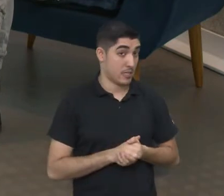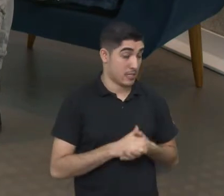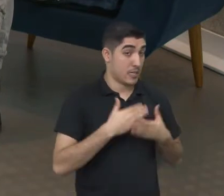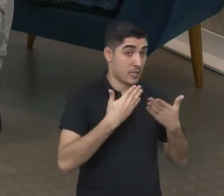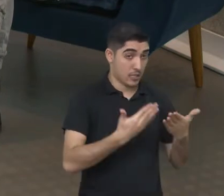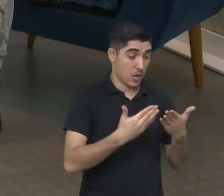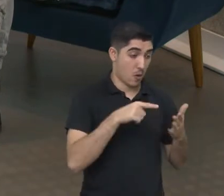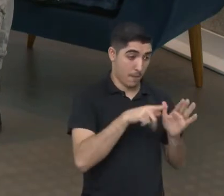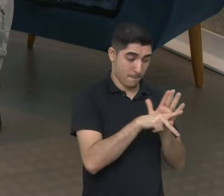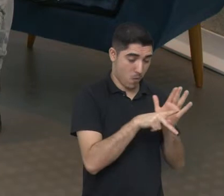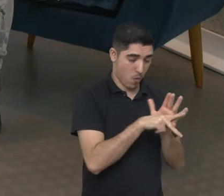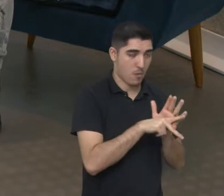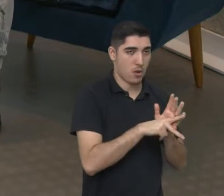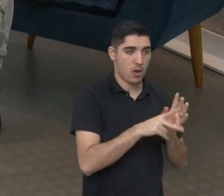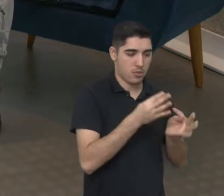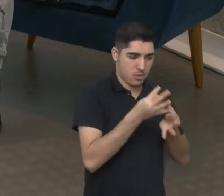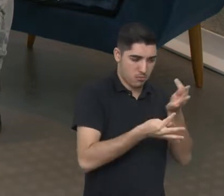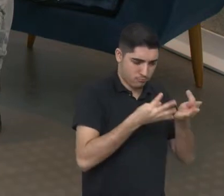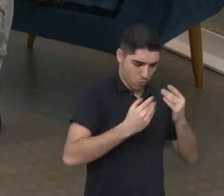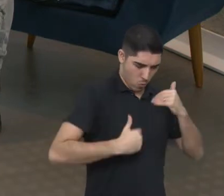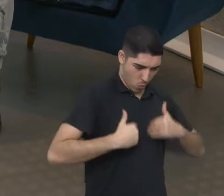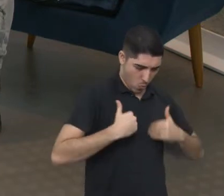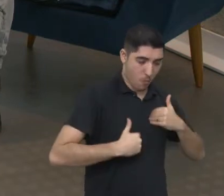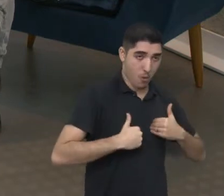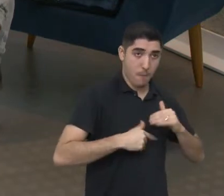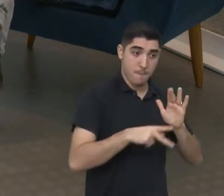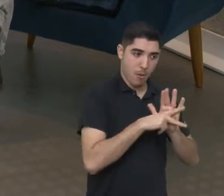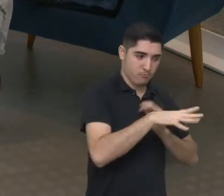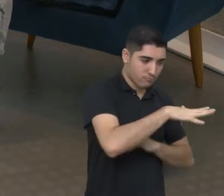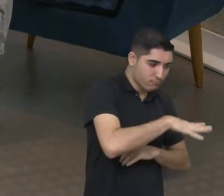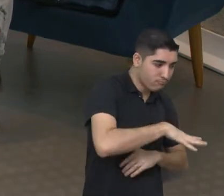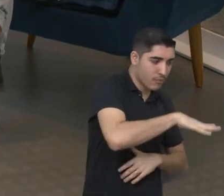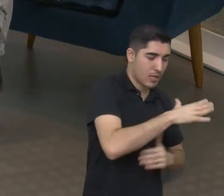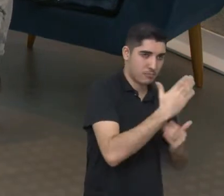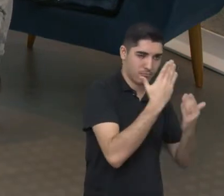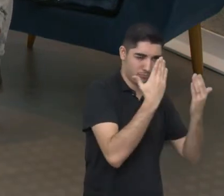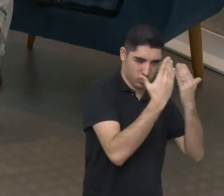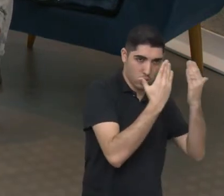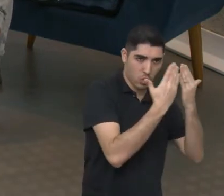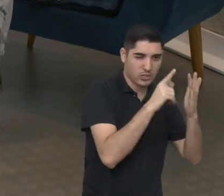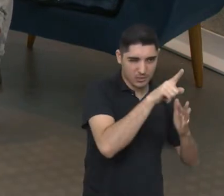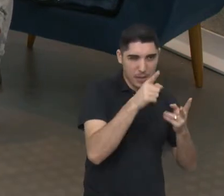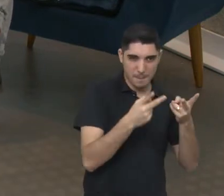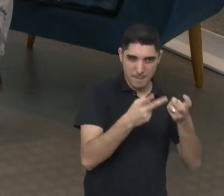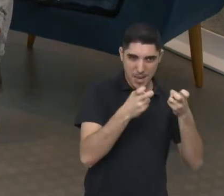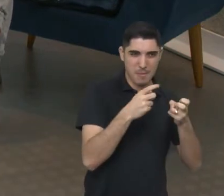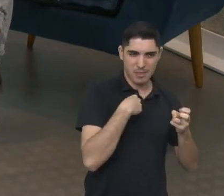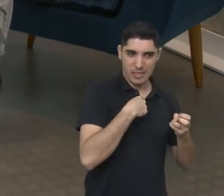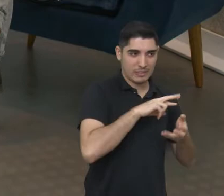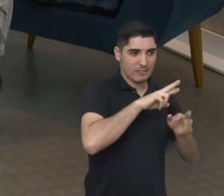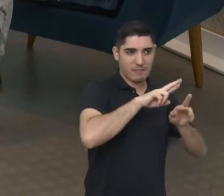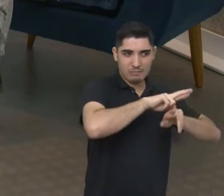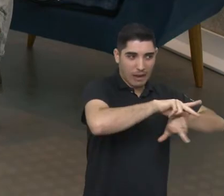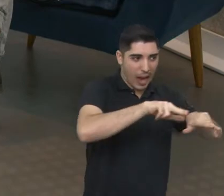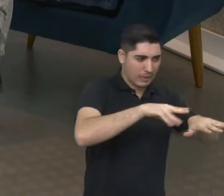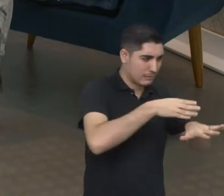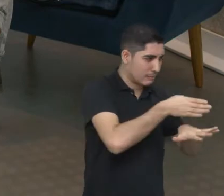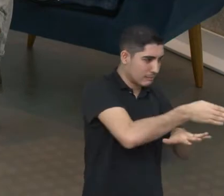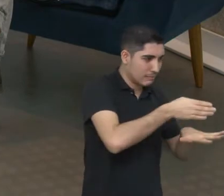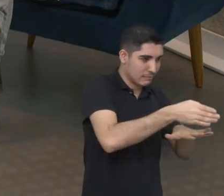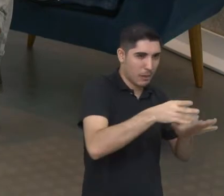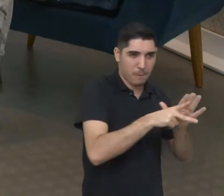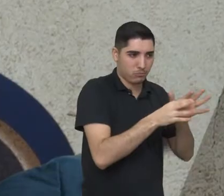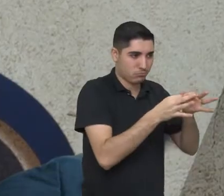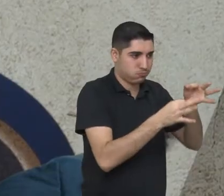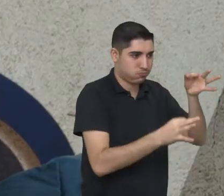terapia corporal, ela é mais uma corrente filosófica dentro da psicologia, que vocês estão percebendo pela nossa conversa, que é muito ampla, né? Bastante.